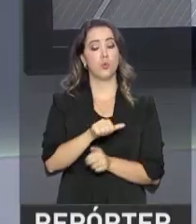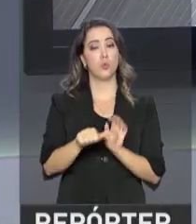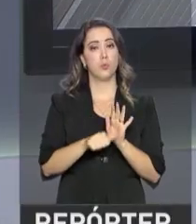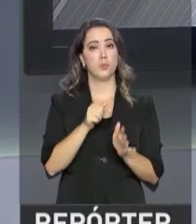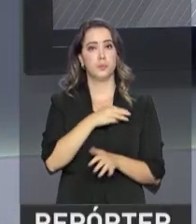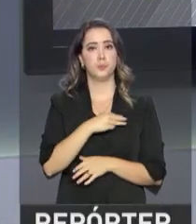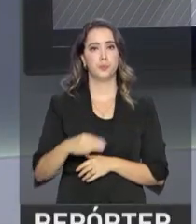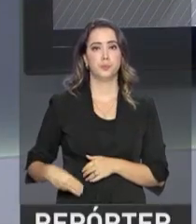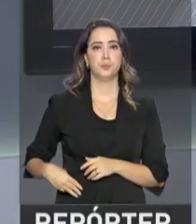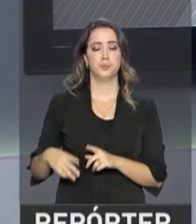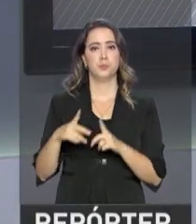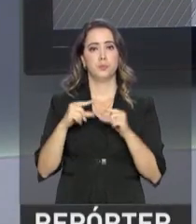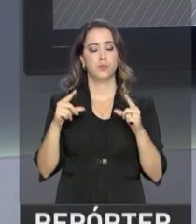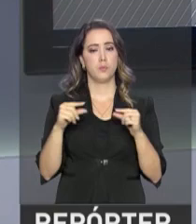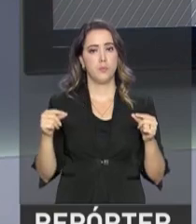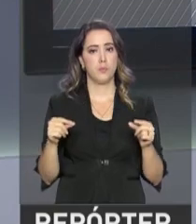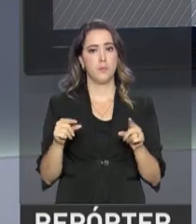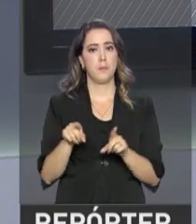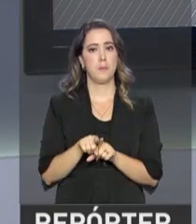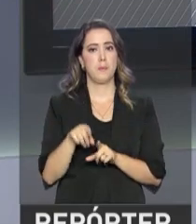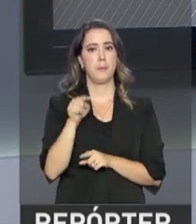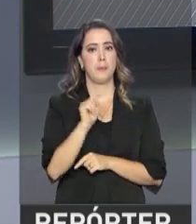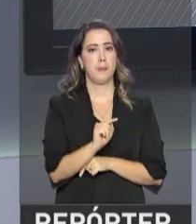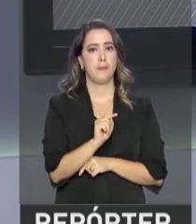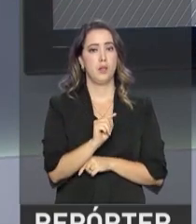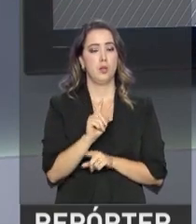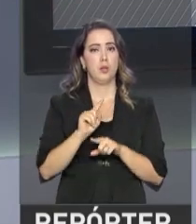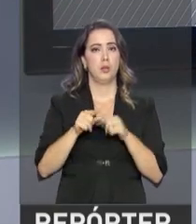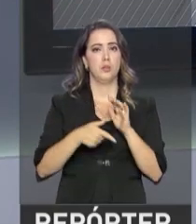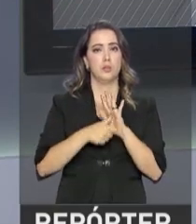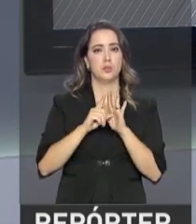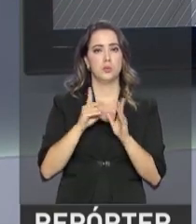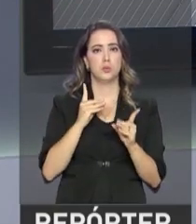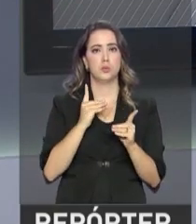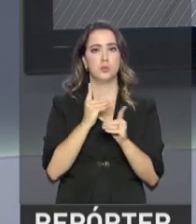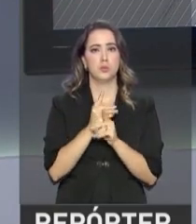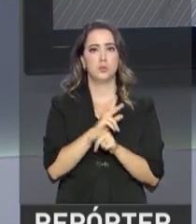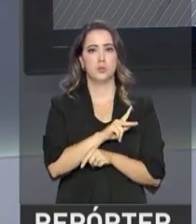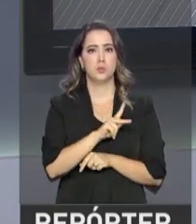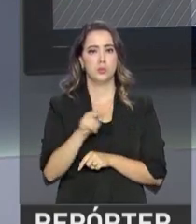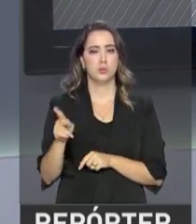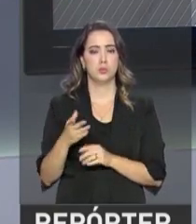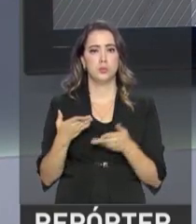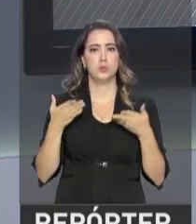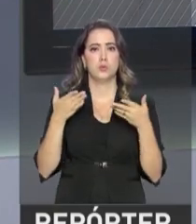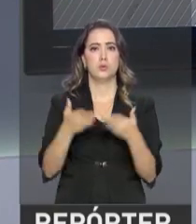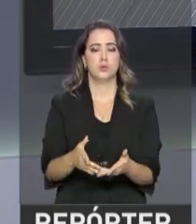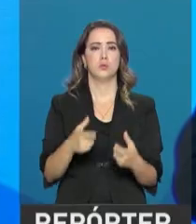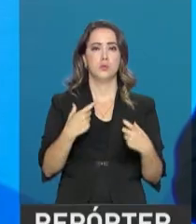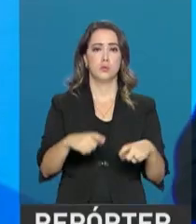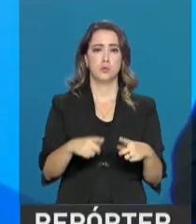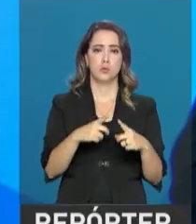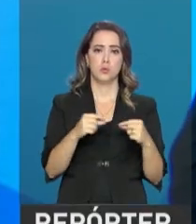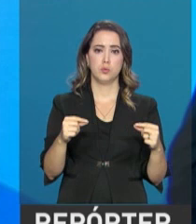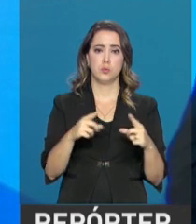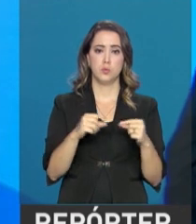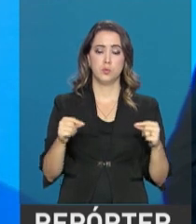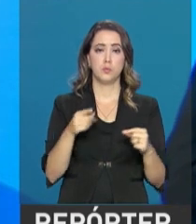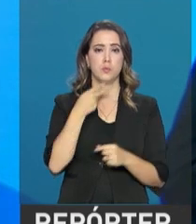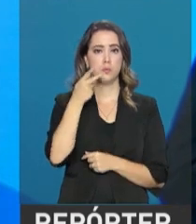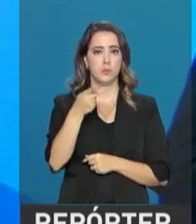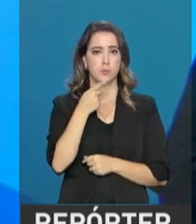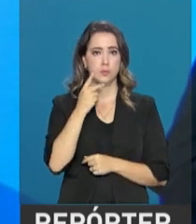e antes do encontro com o presidente michel temer o príncipe herdeiro do japão esteve no centro de convenções ulysses guimarães